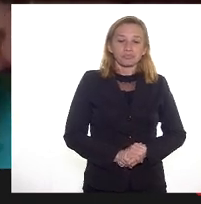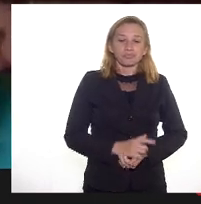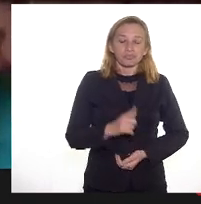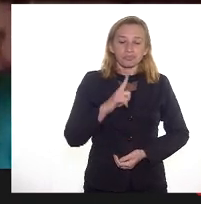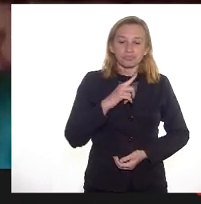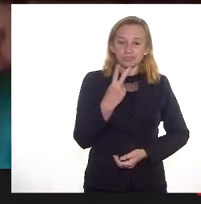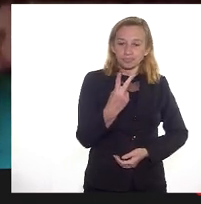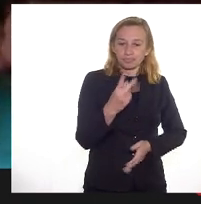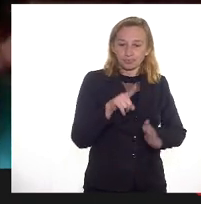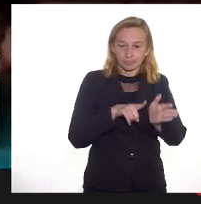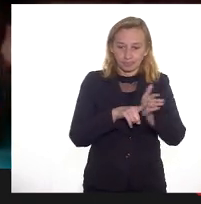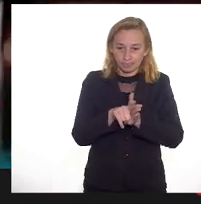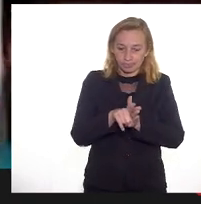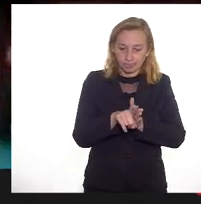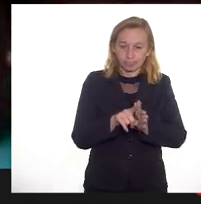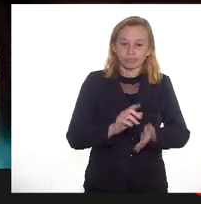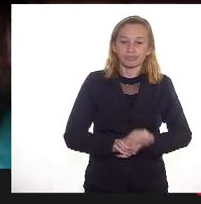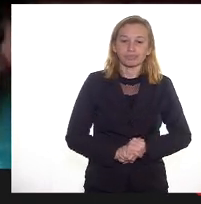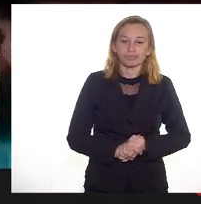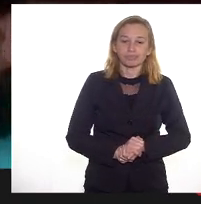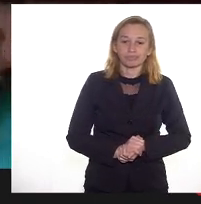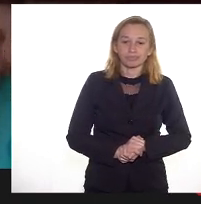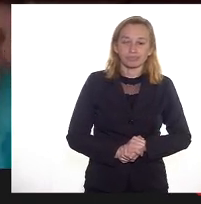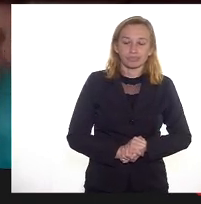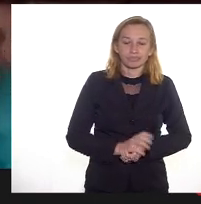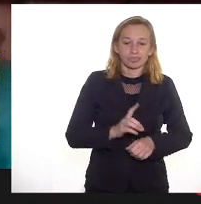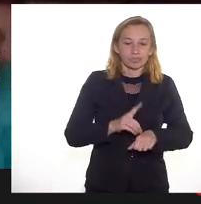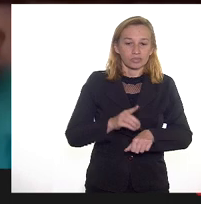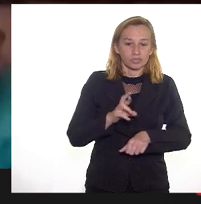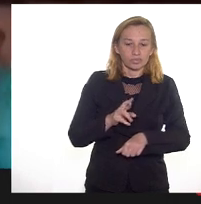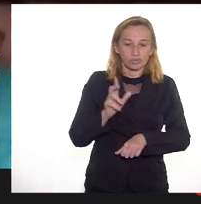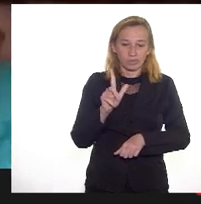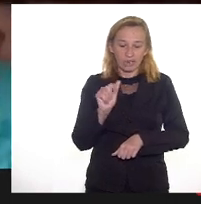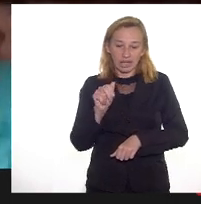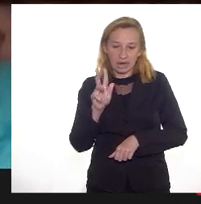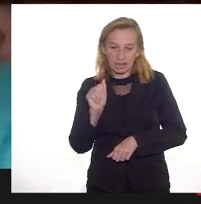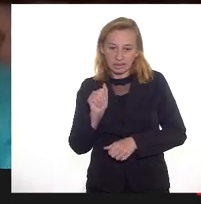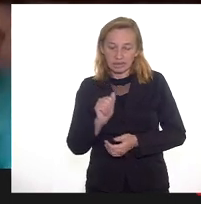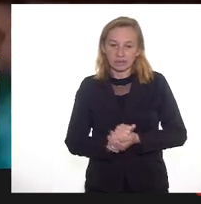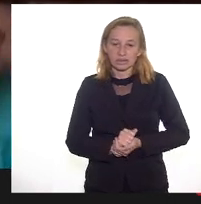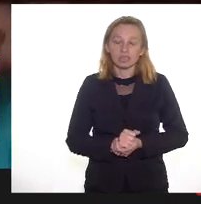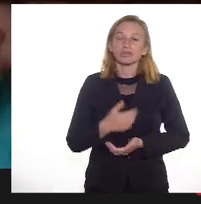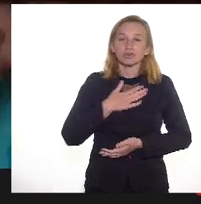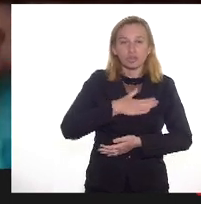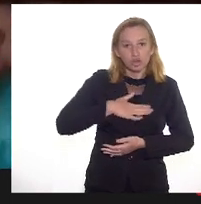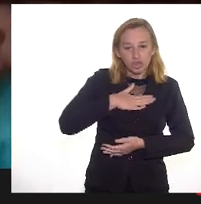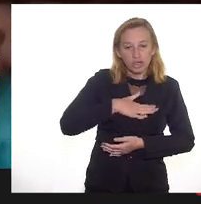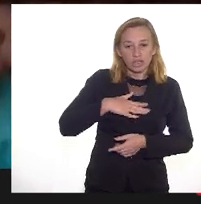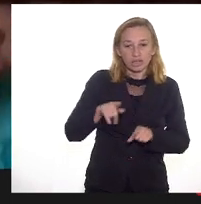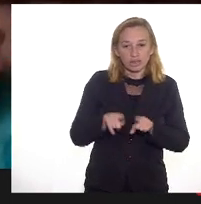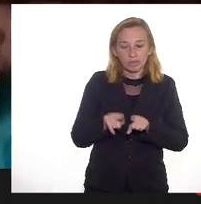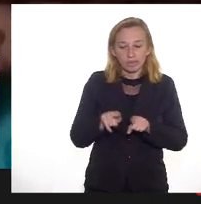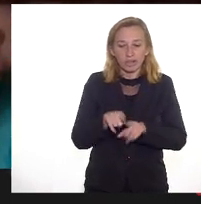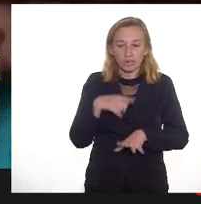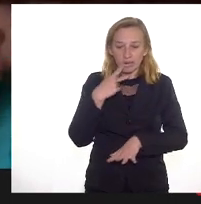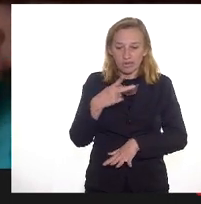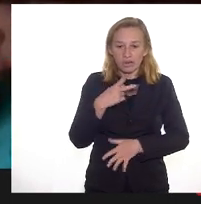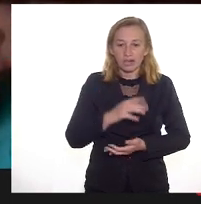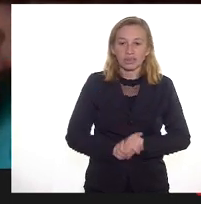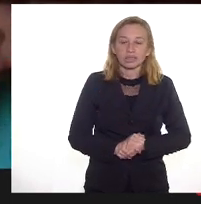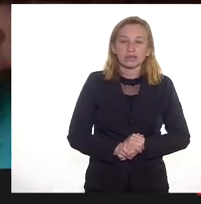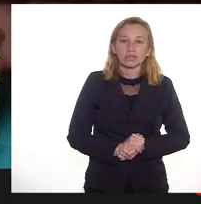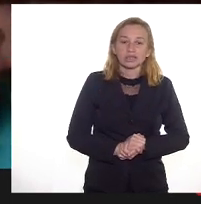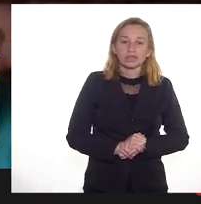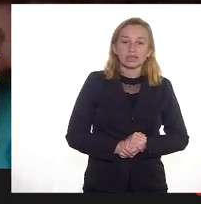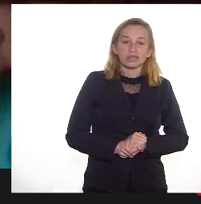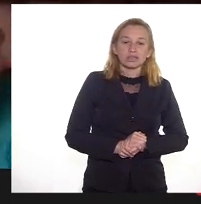duas perguntas direcionadas à doutora Lana Lage, mas gostaria de fazer uma menção aqui